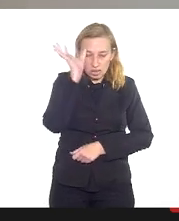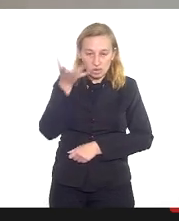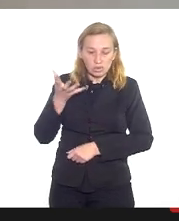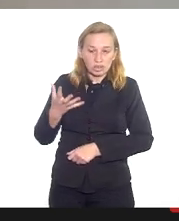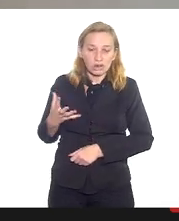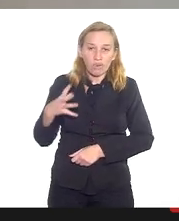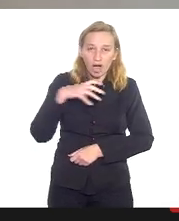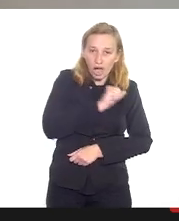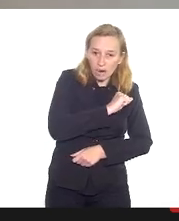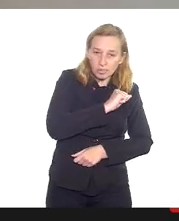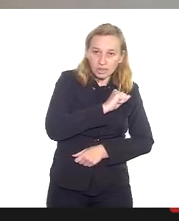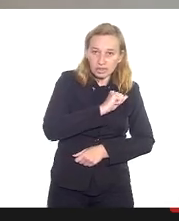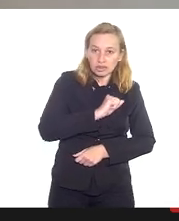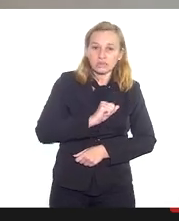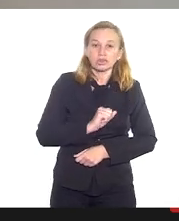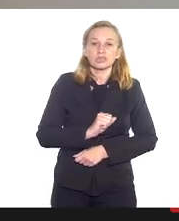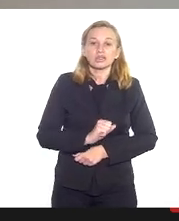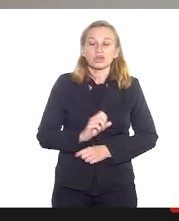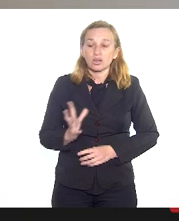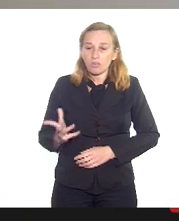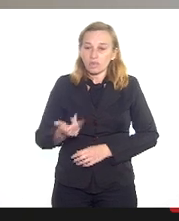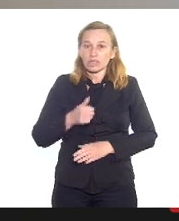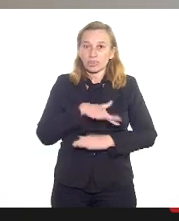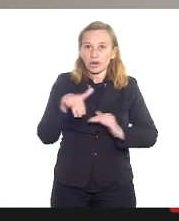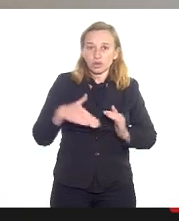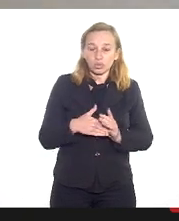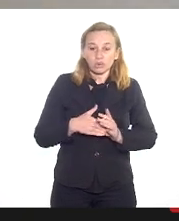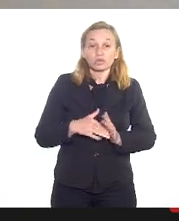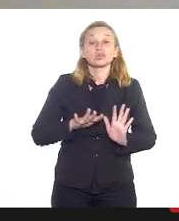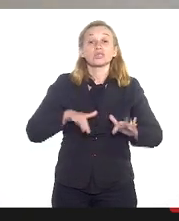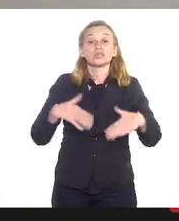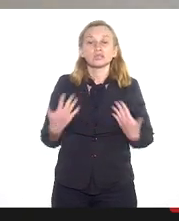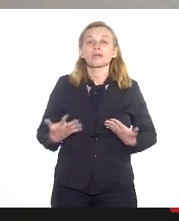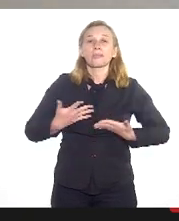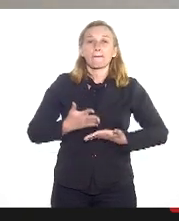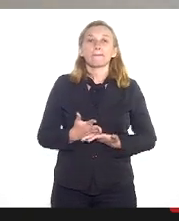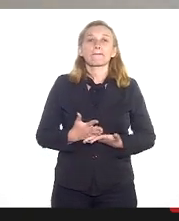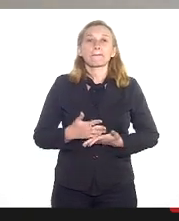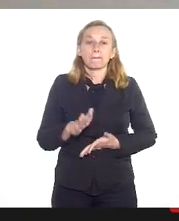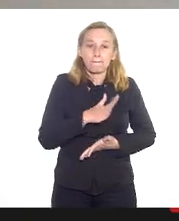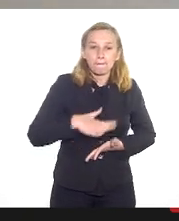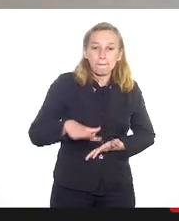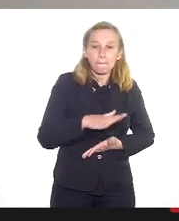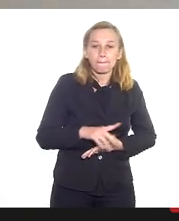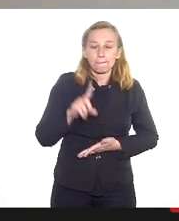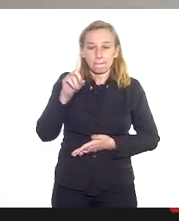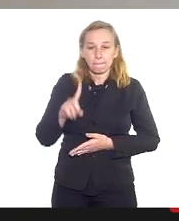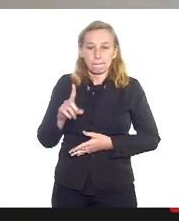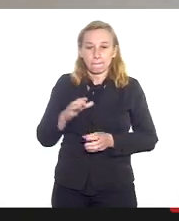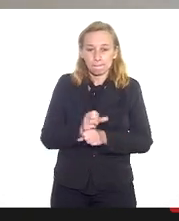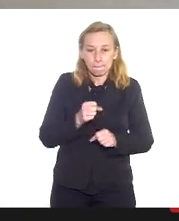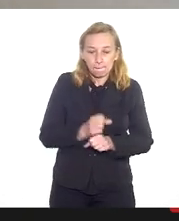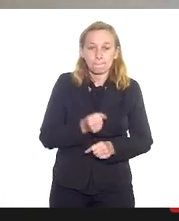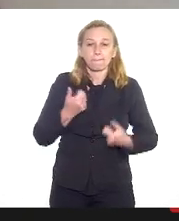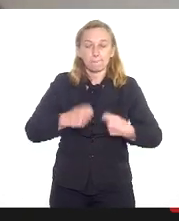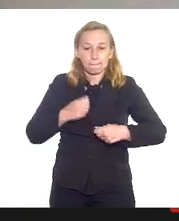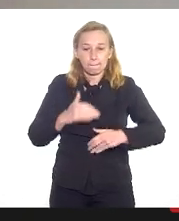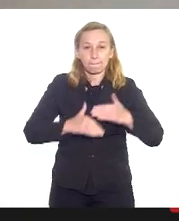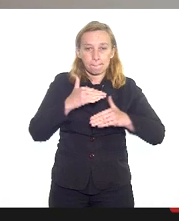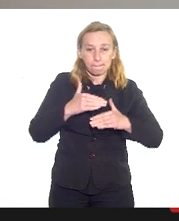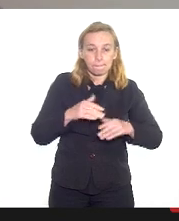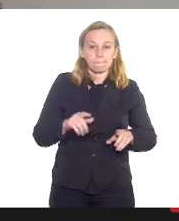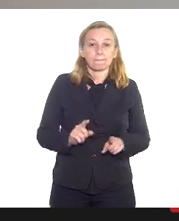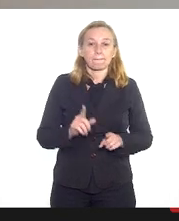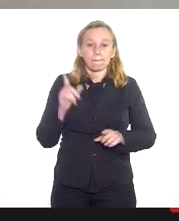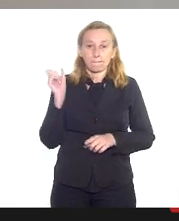efetiva e rápida e eficaz para todos, né? Então, mas nessa área do direito tributário, realmente ela precisa ser avançada.